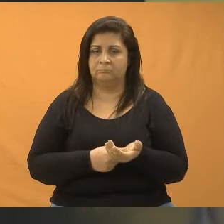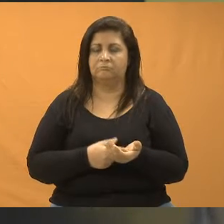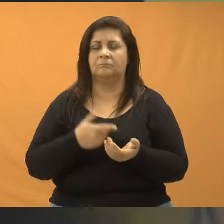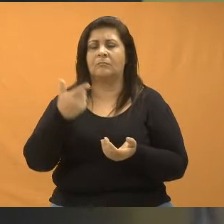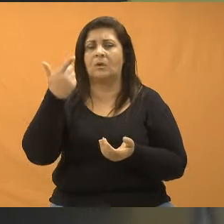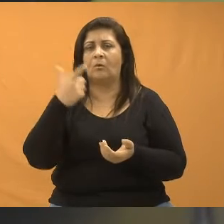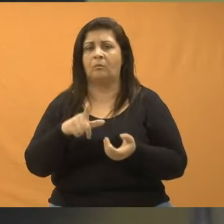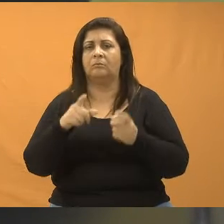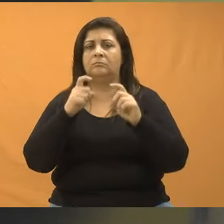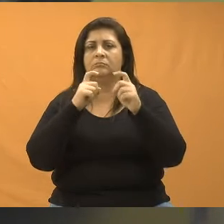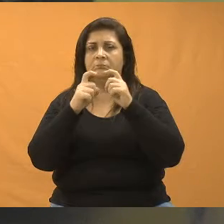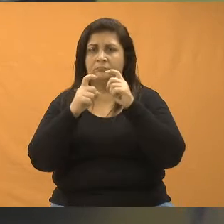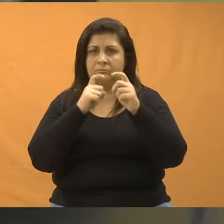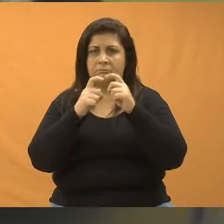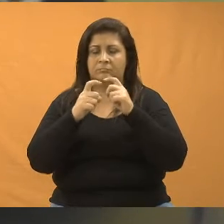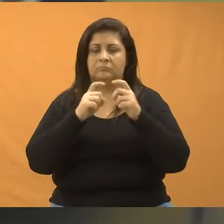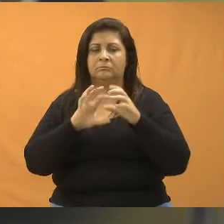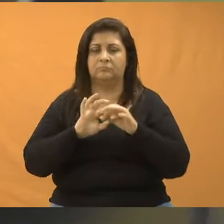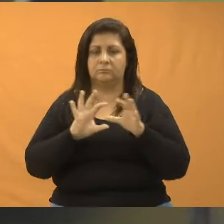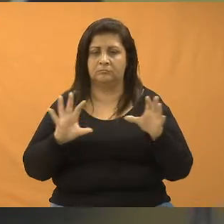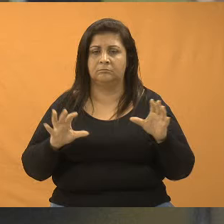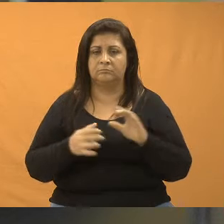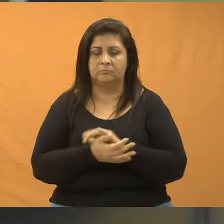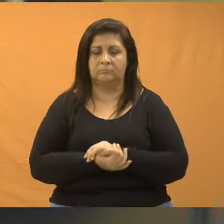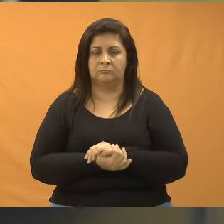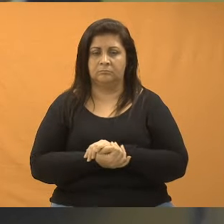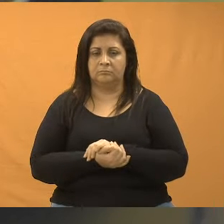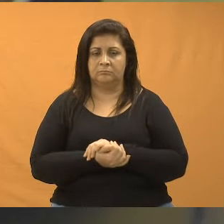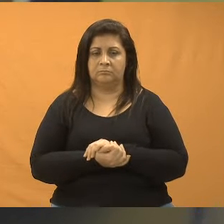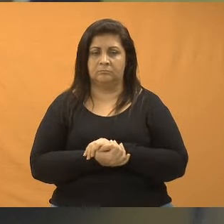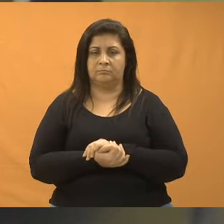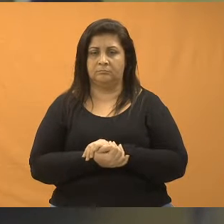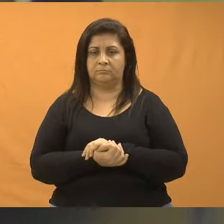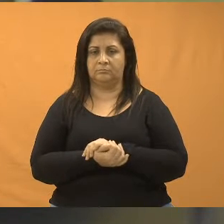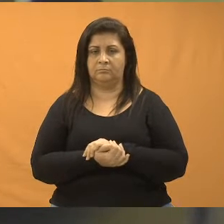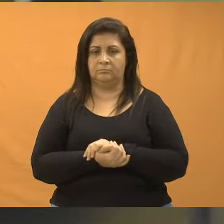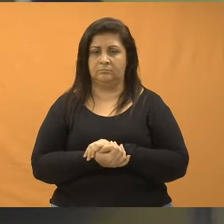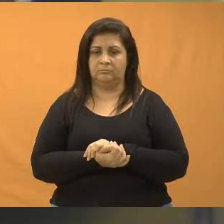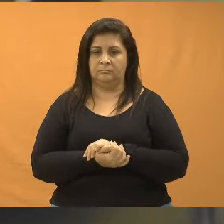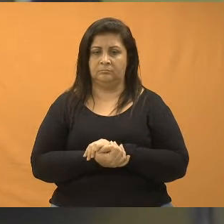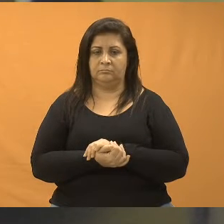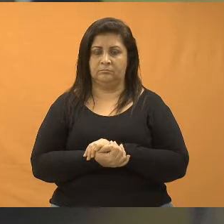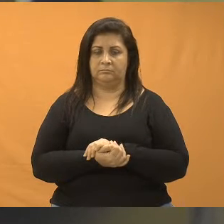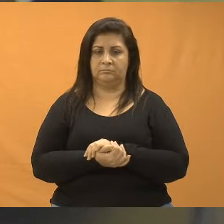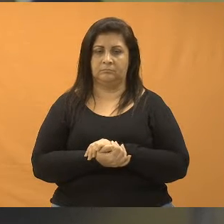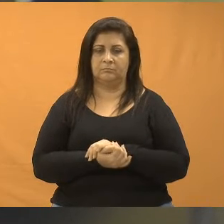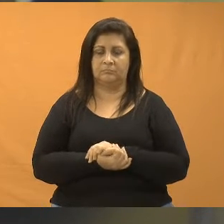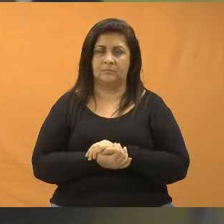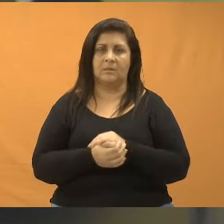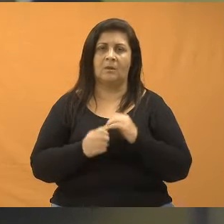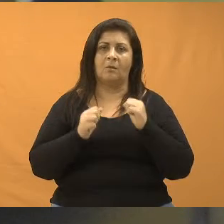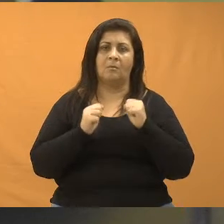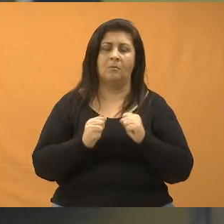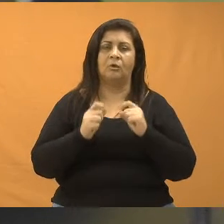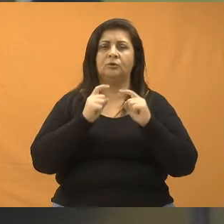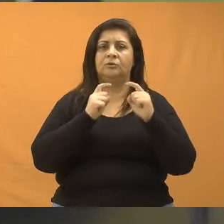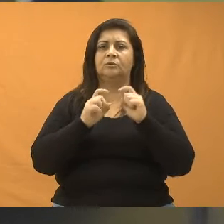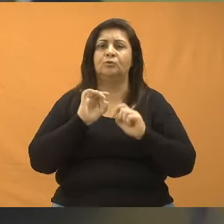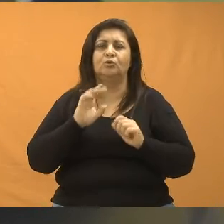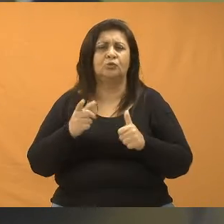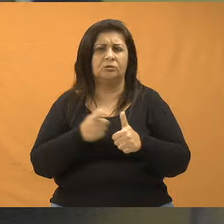audiências públicas têm que ser apresentadas. Se quiser chamar uma audiência pública só de dívida, eu posso vir aqui